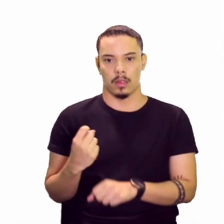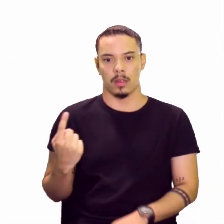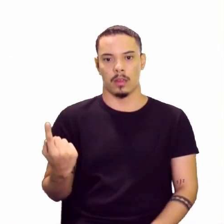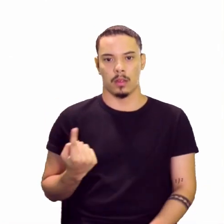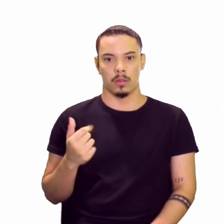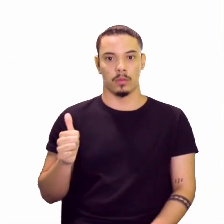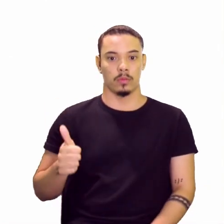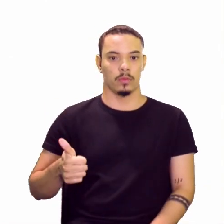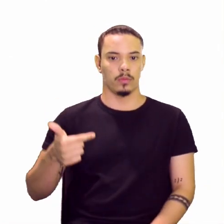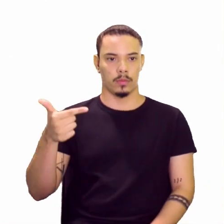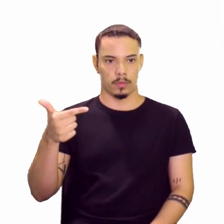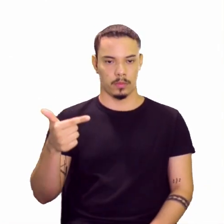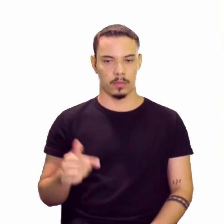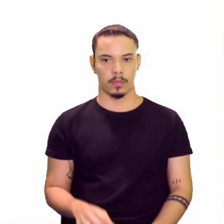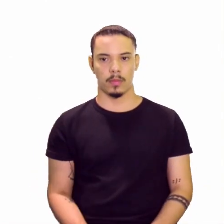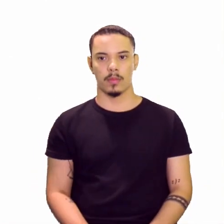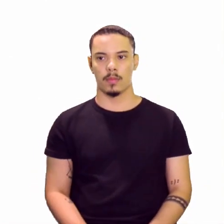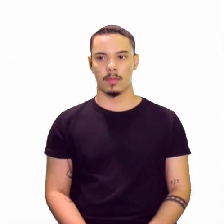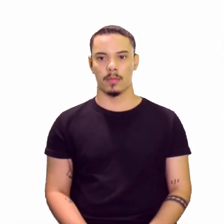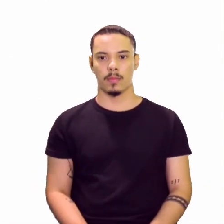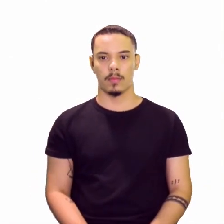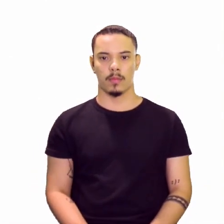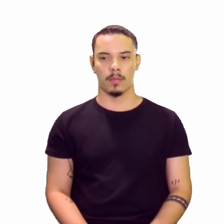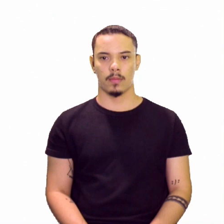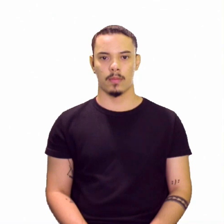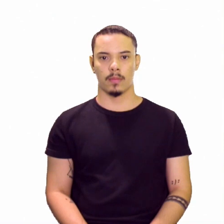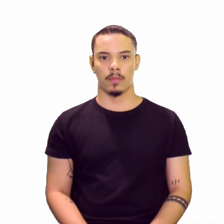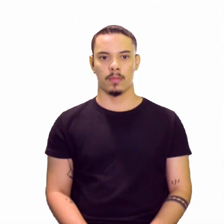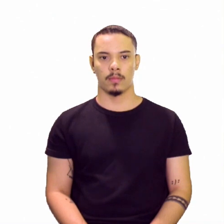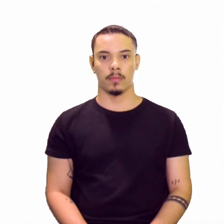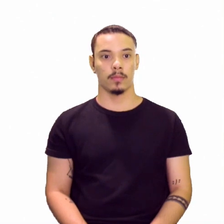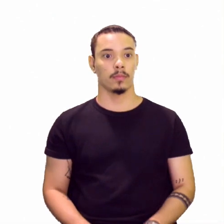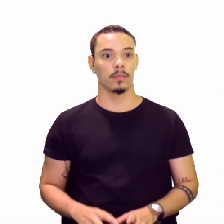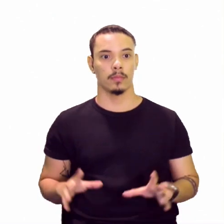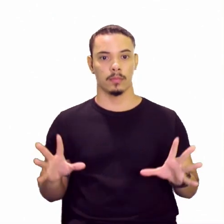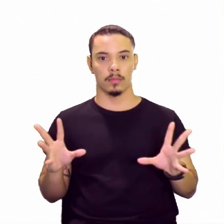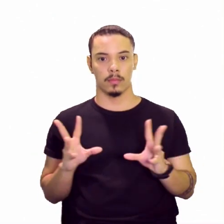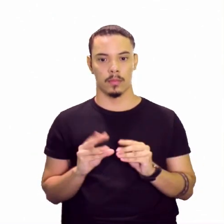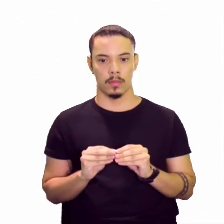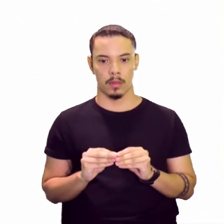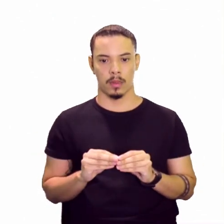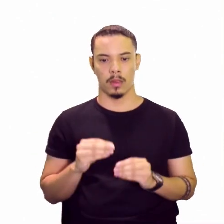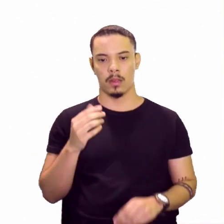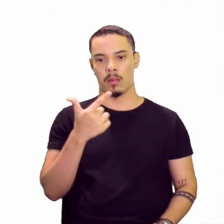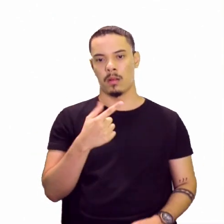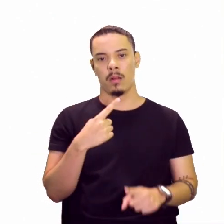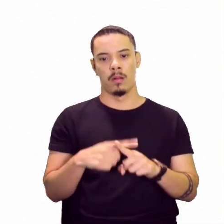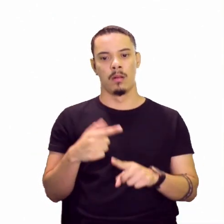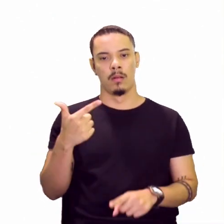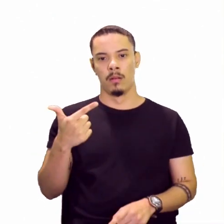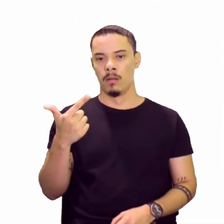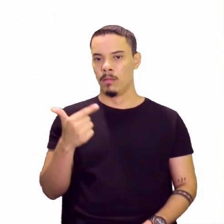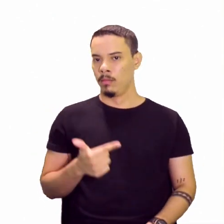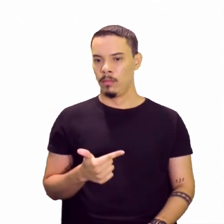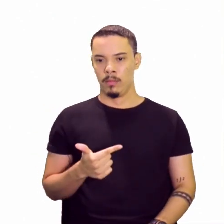né? Exatamente, 12. Então tá aqui, ó. 2 vezes 12 por